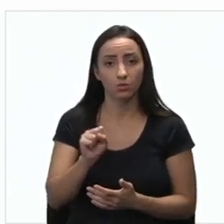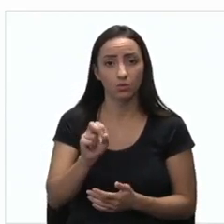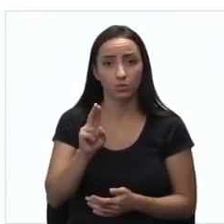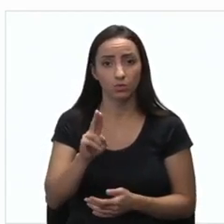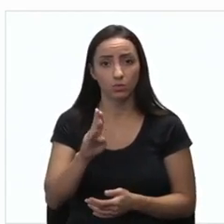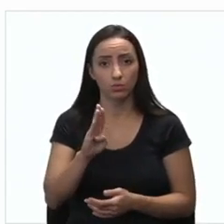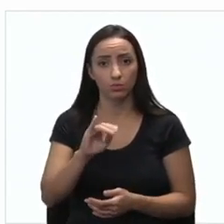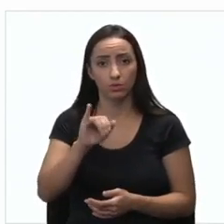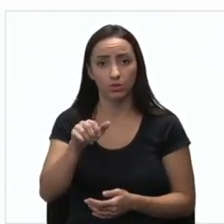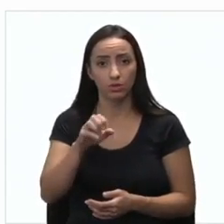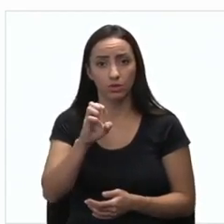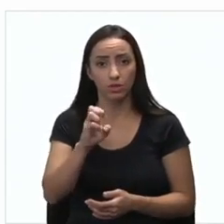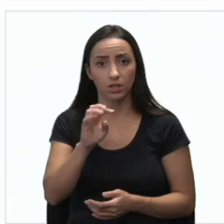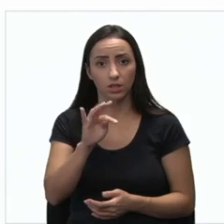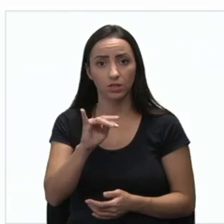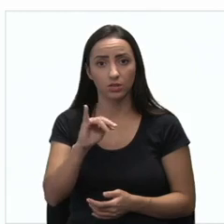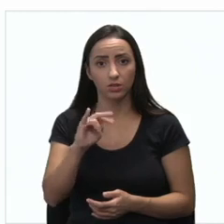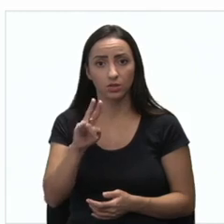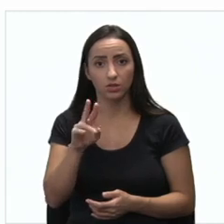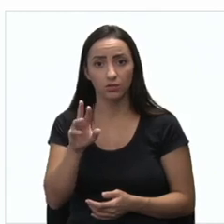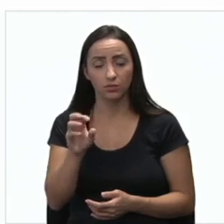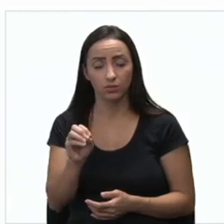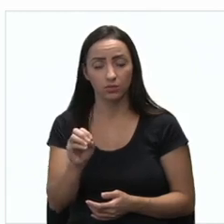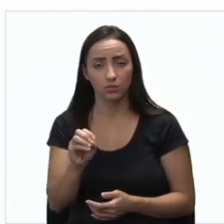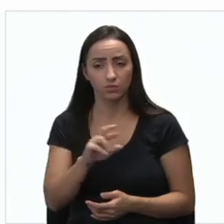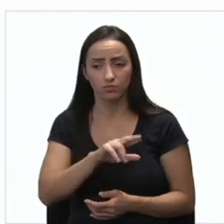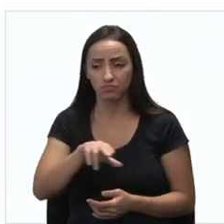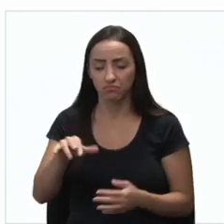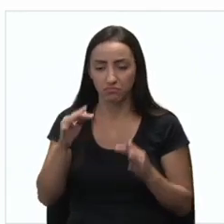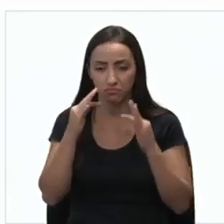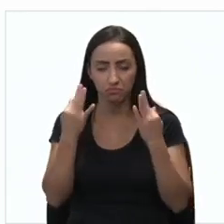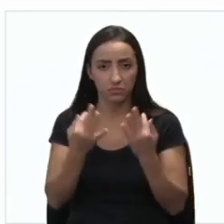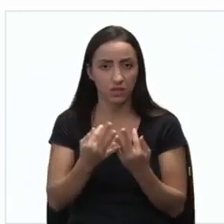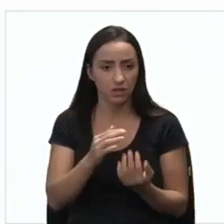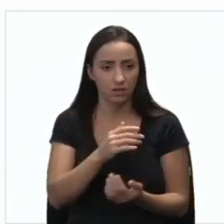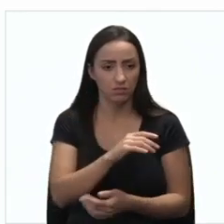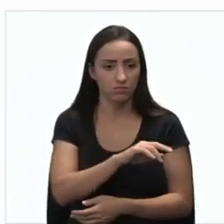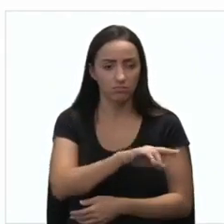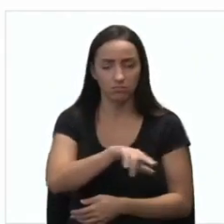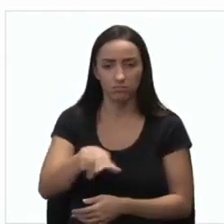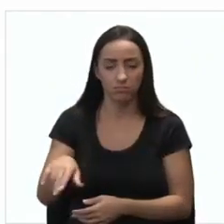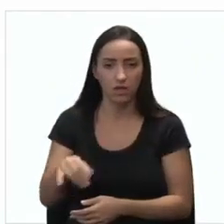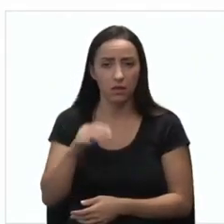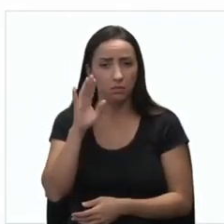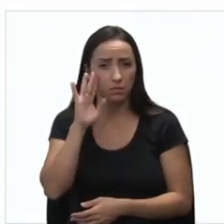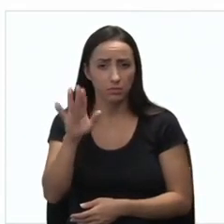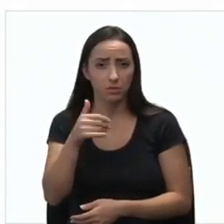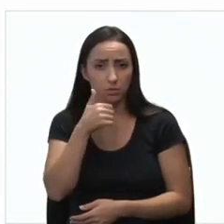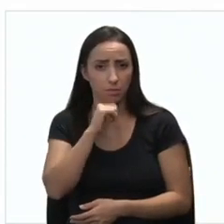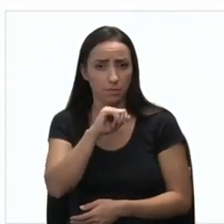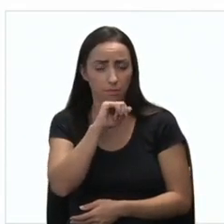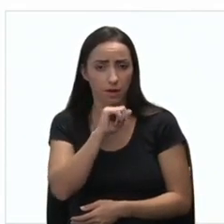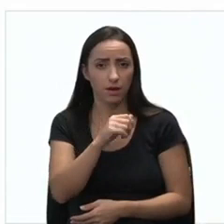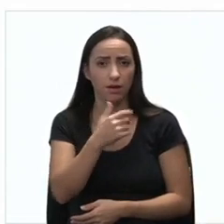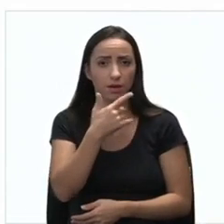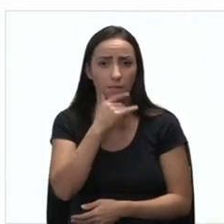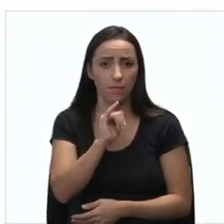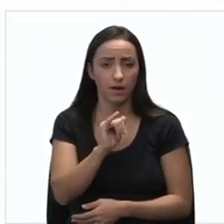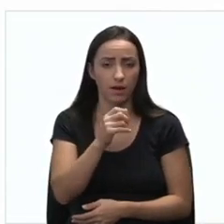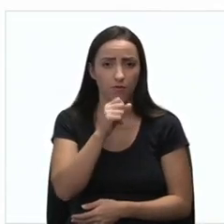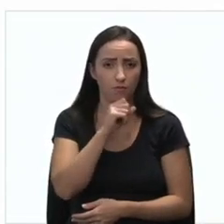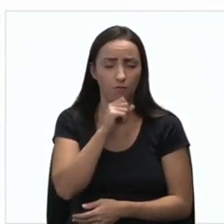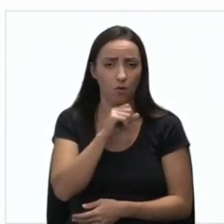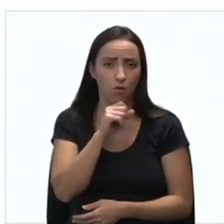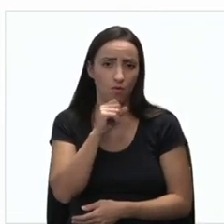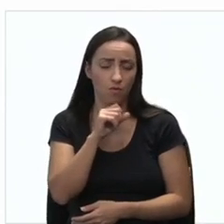subjetivo dos diversos familiares, principalmente os cuidadores, pai, mãe, os avós, né?